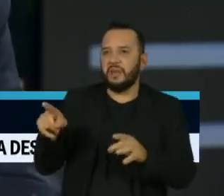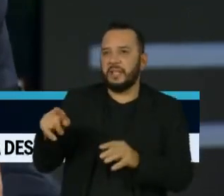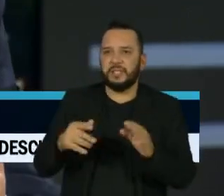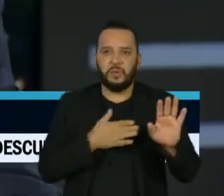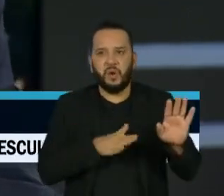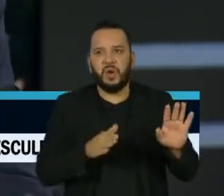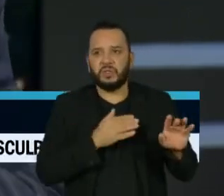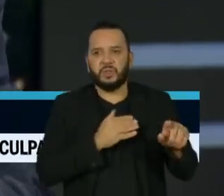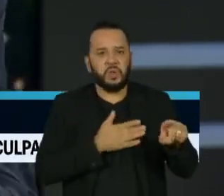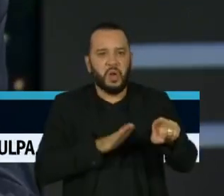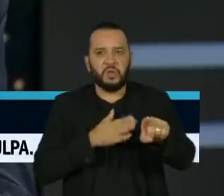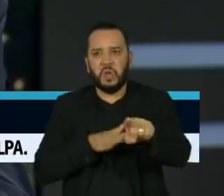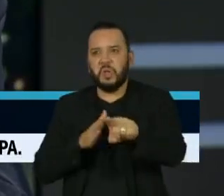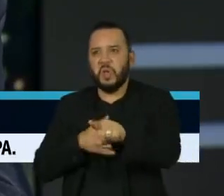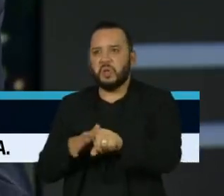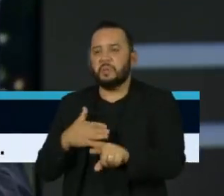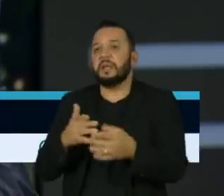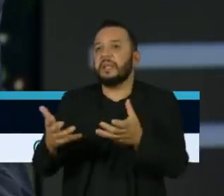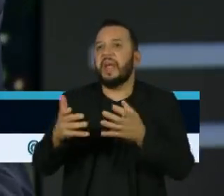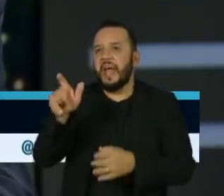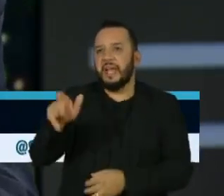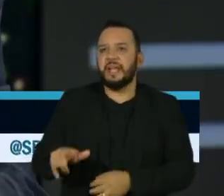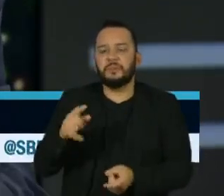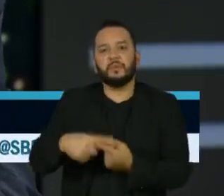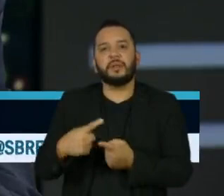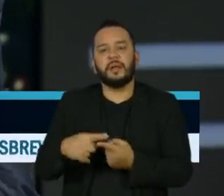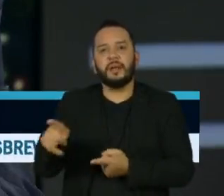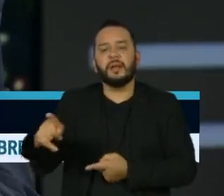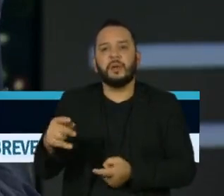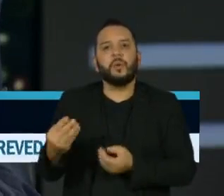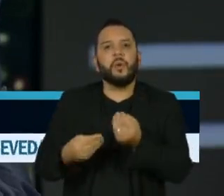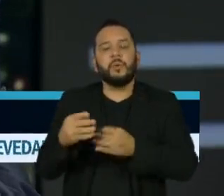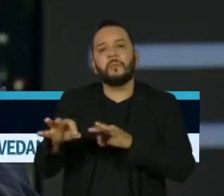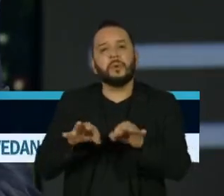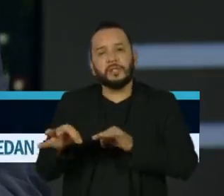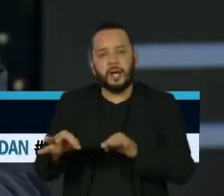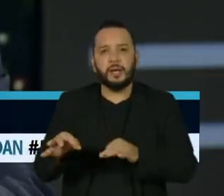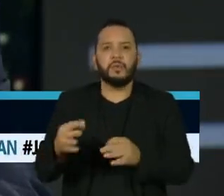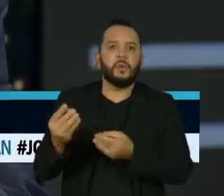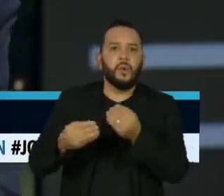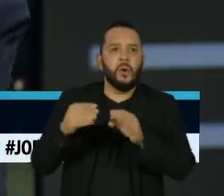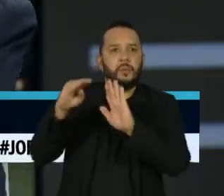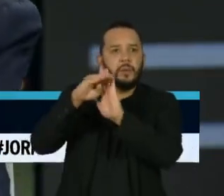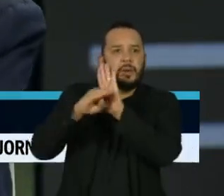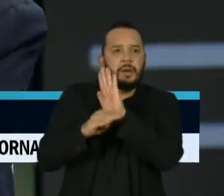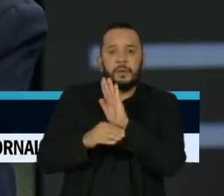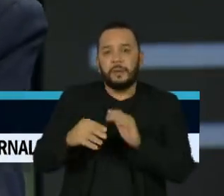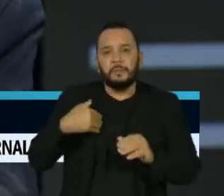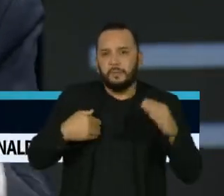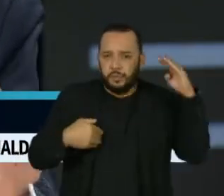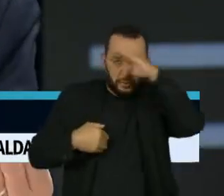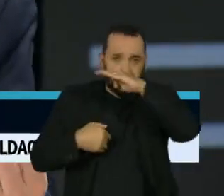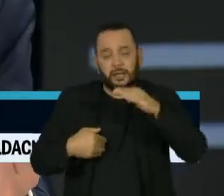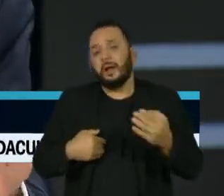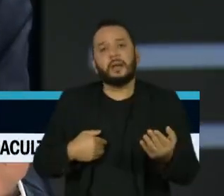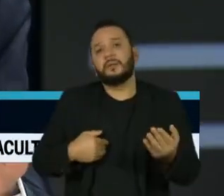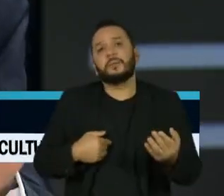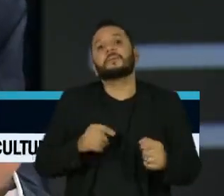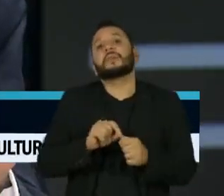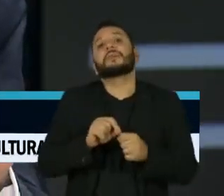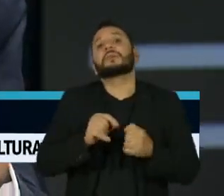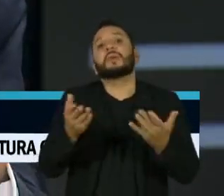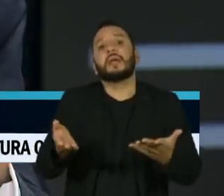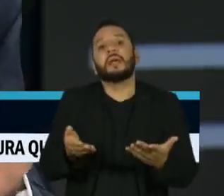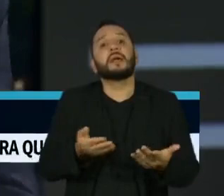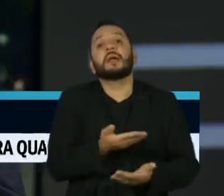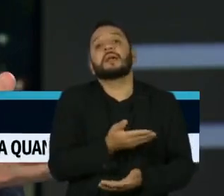isso não gostei isso que era hoje que ela quer mais quer porque pensa o quê Qual é o programa Qual é o Projeto o bolsonaro quer ser eleito Por quê Qual é o projeto que